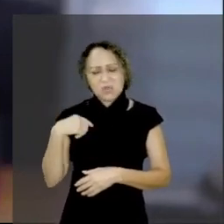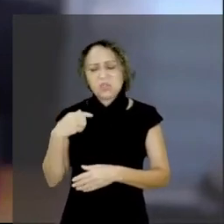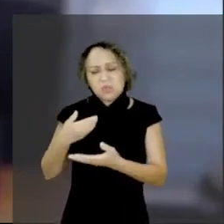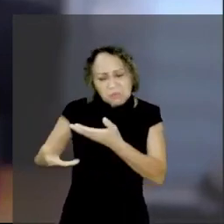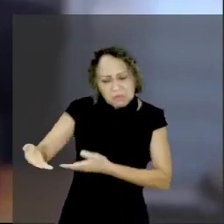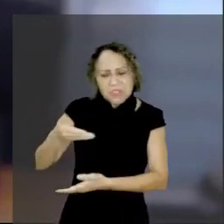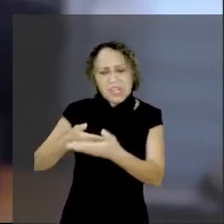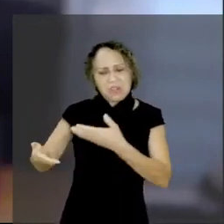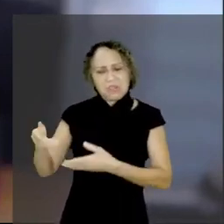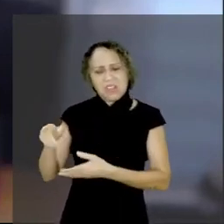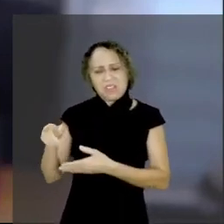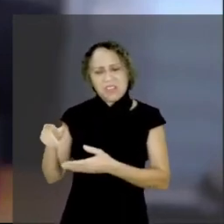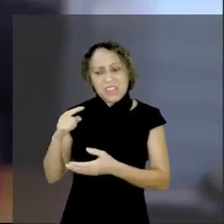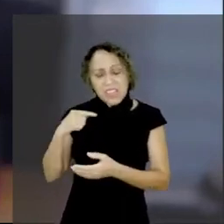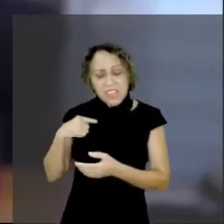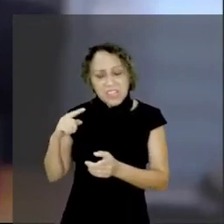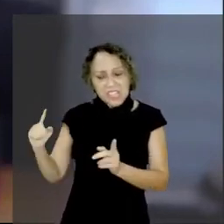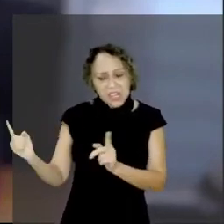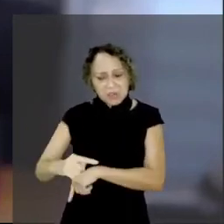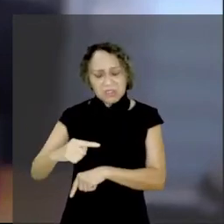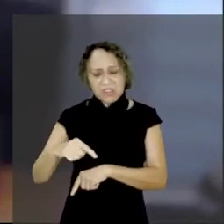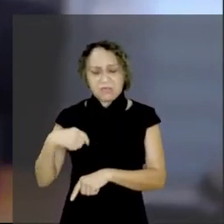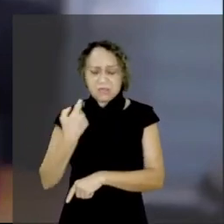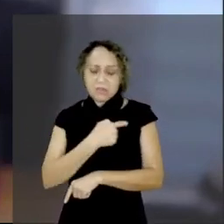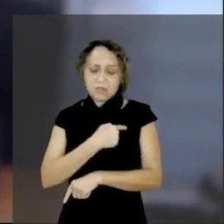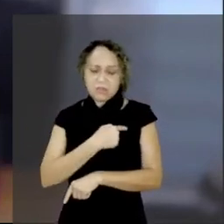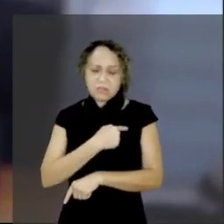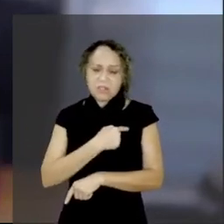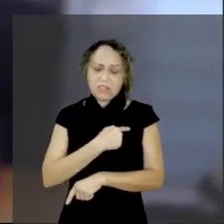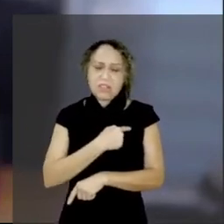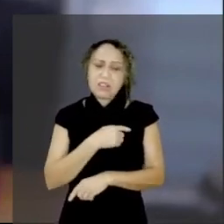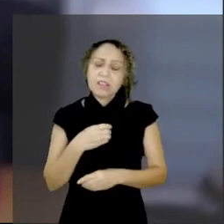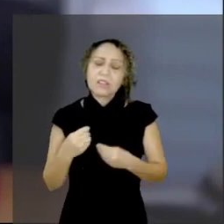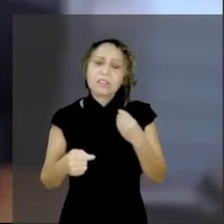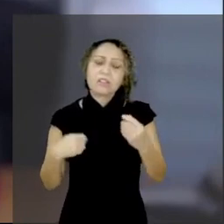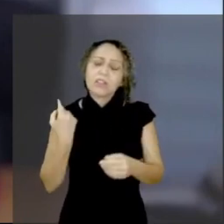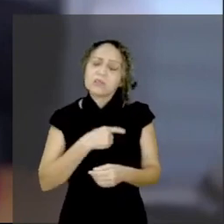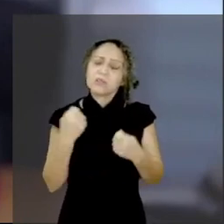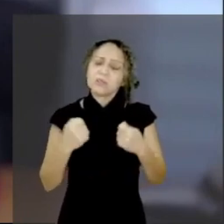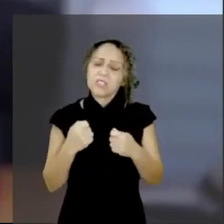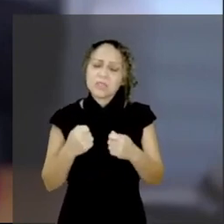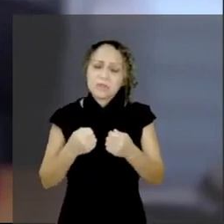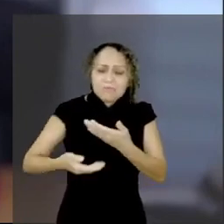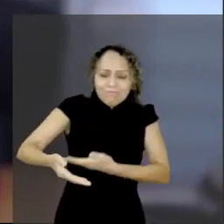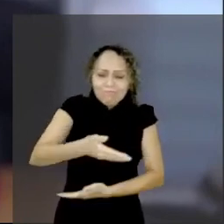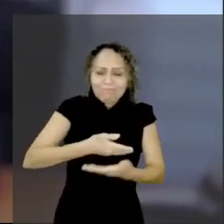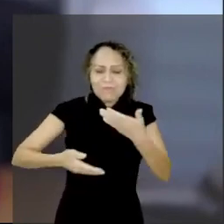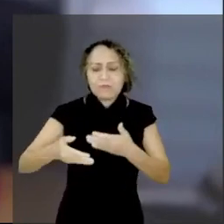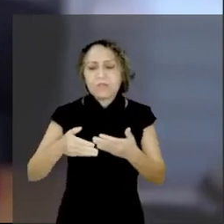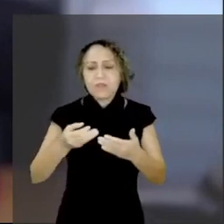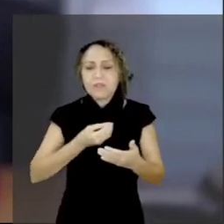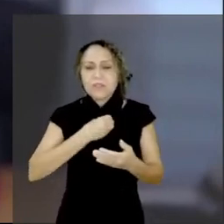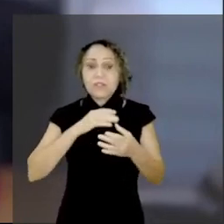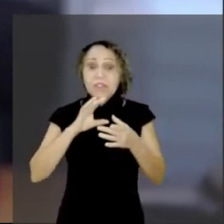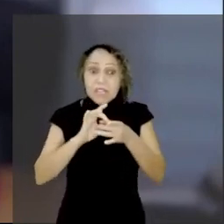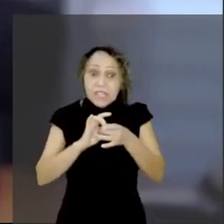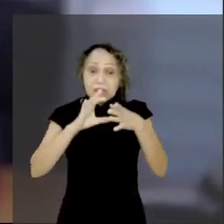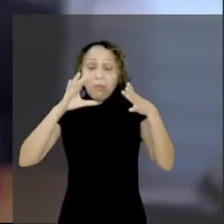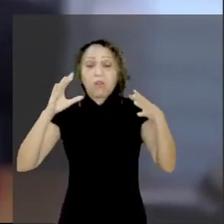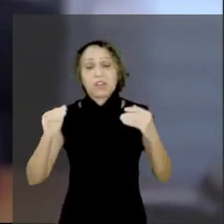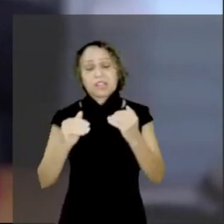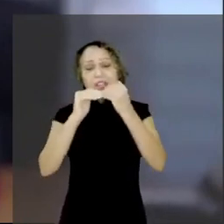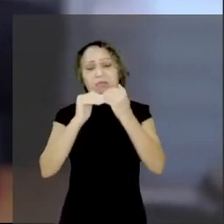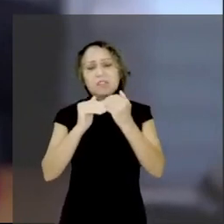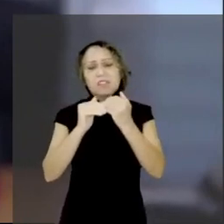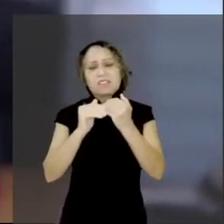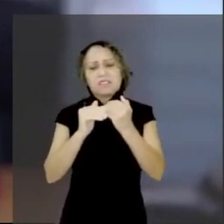um outro partido político. Eu aprendi com a minha mãe que respeito é bom. Eu gosto de dar e gosto de receber. E